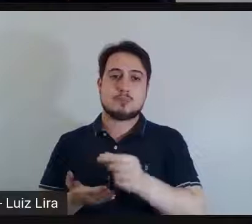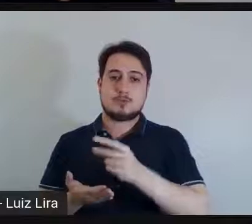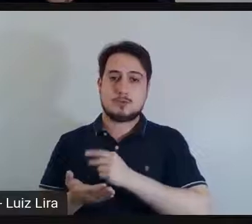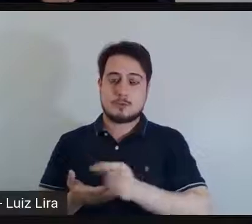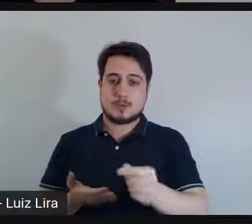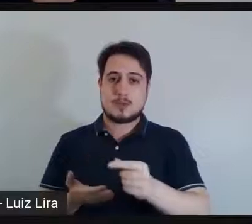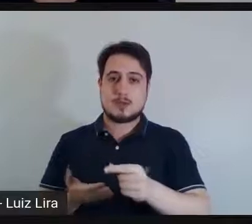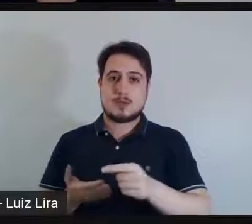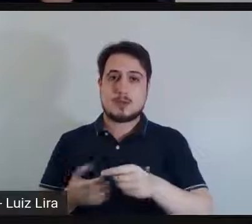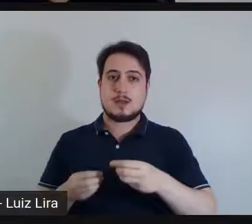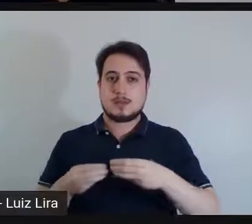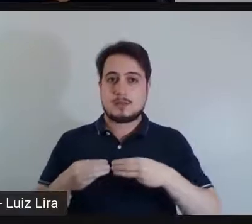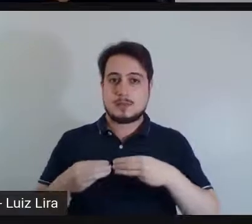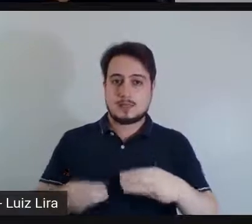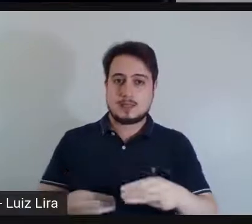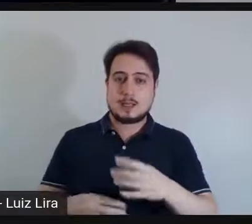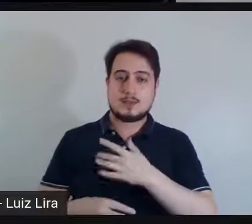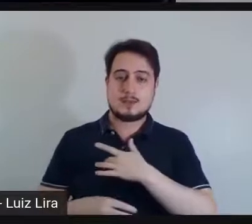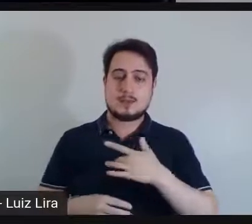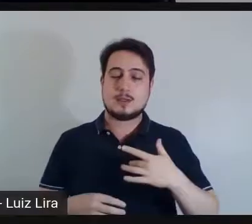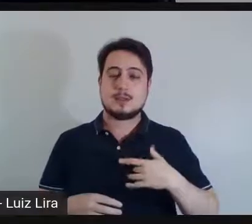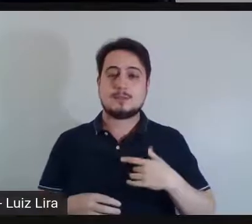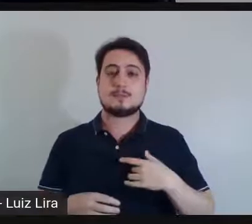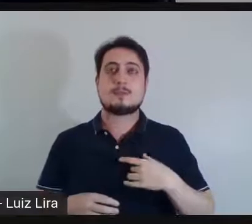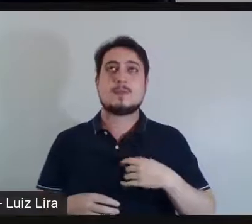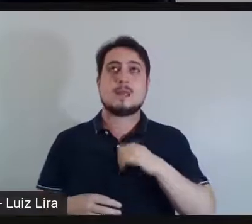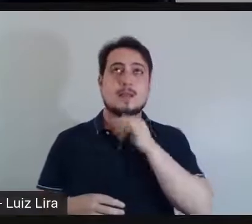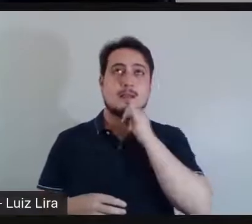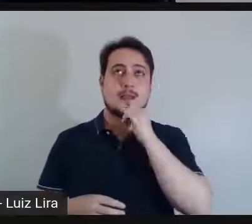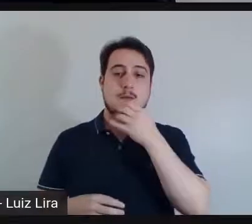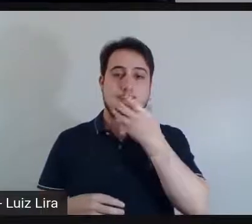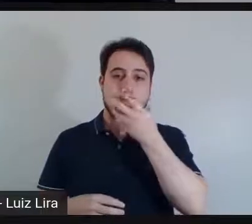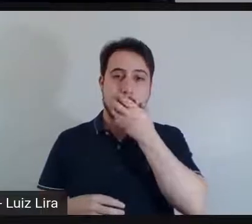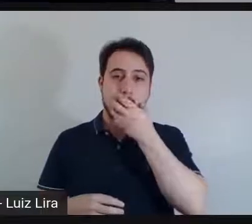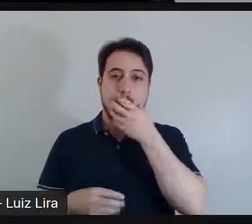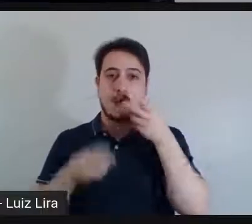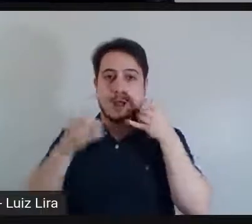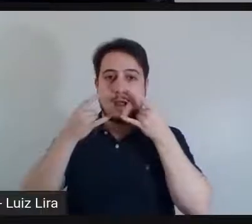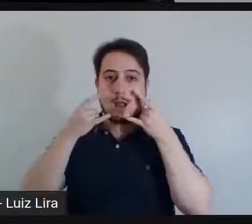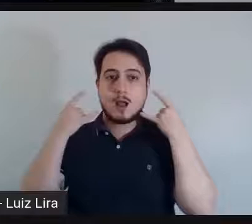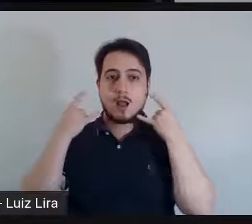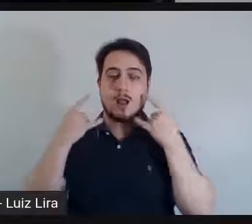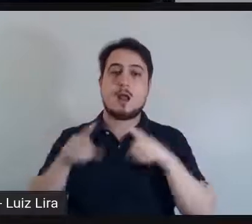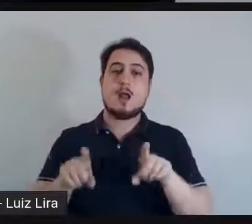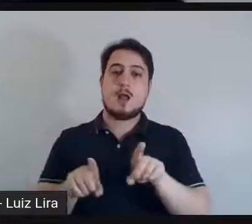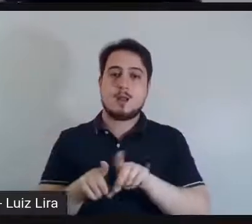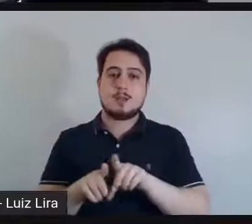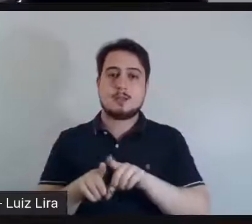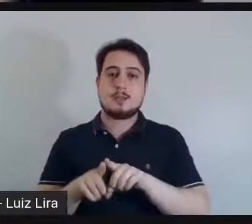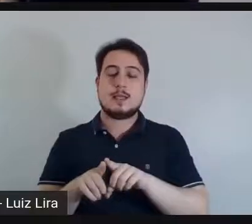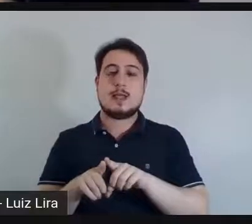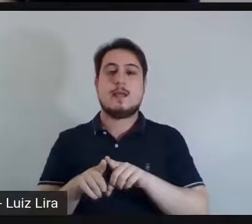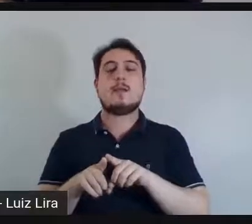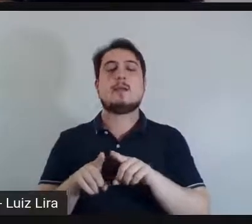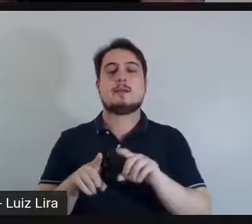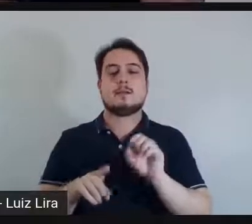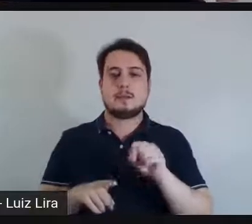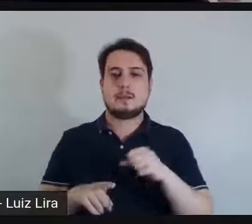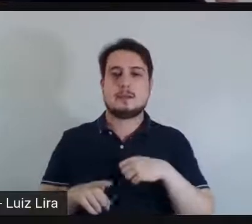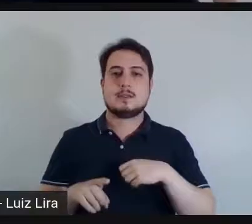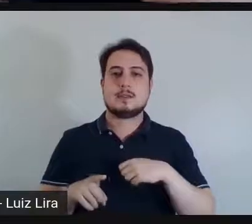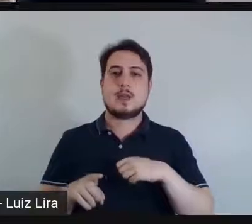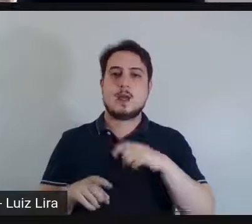comprar respirador, uma máscara que na Câmara dos Deputados, que a gente tem um hospital na Câmara dos Deputados, um pequeno